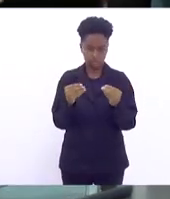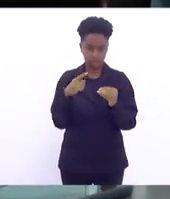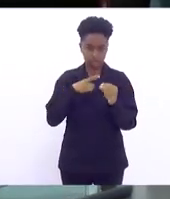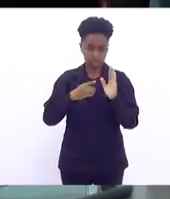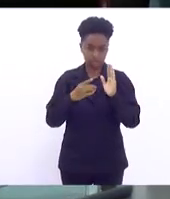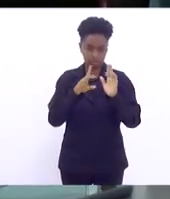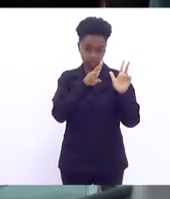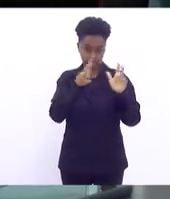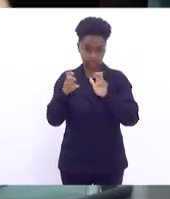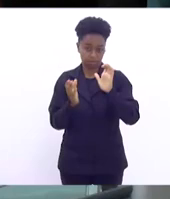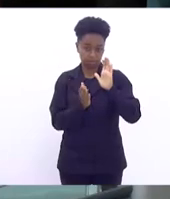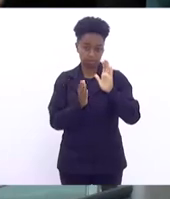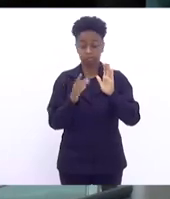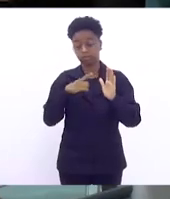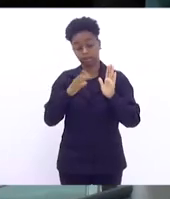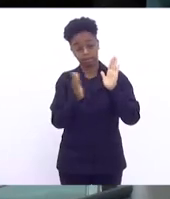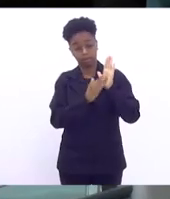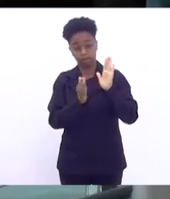parlamentar